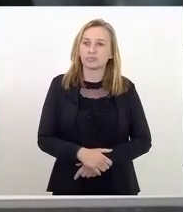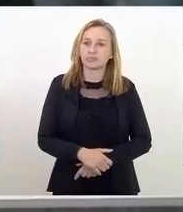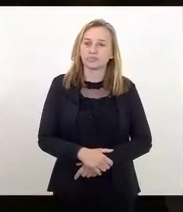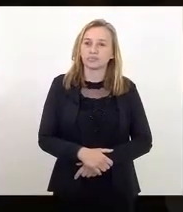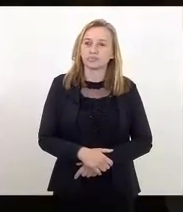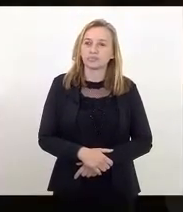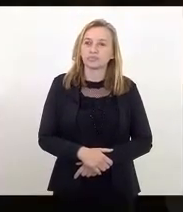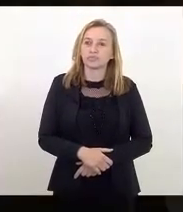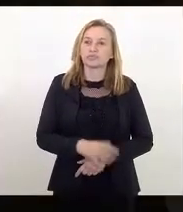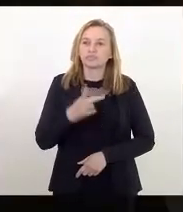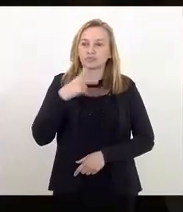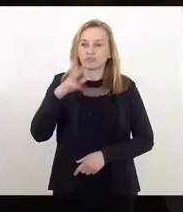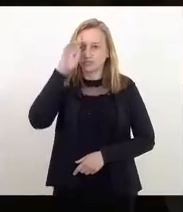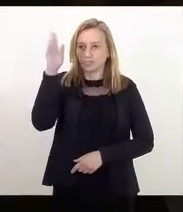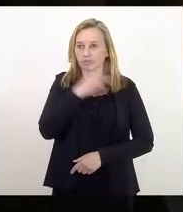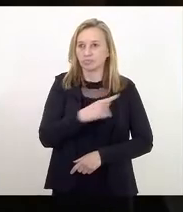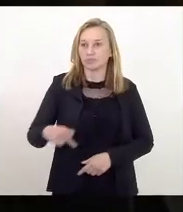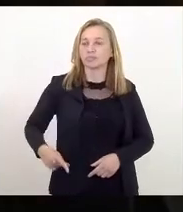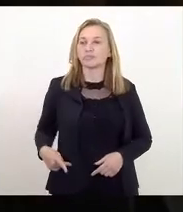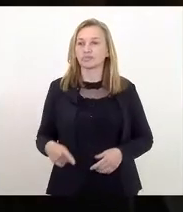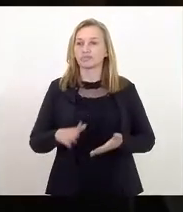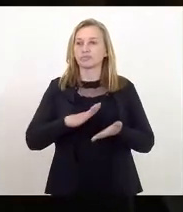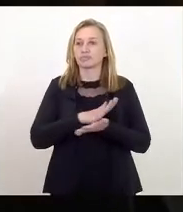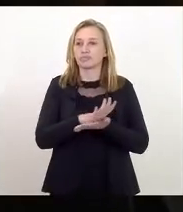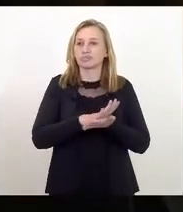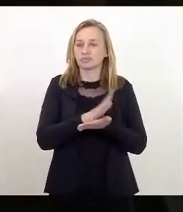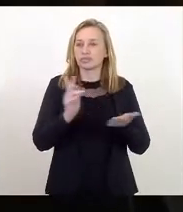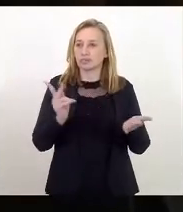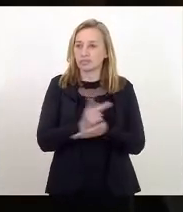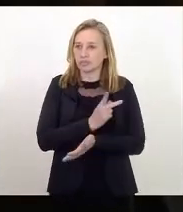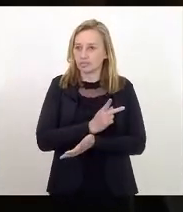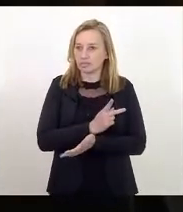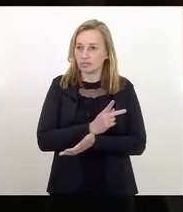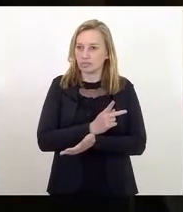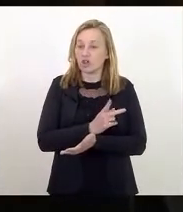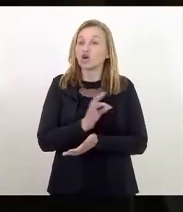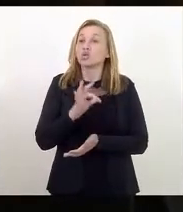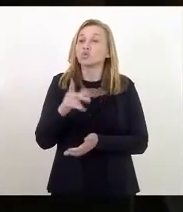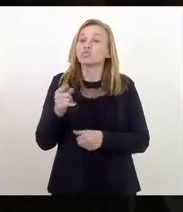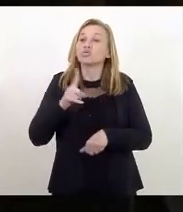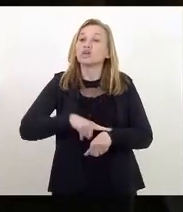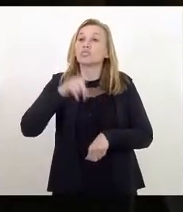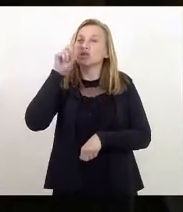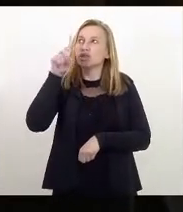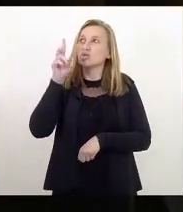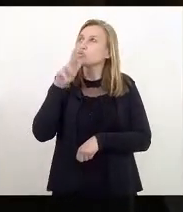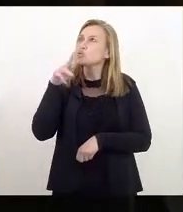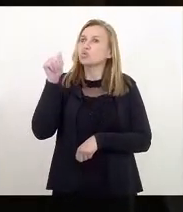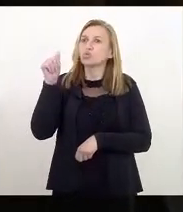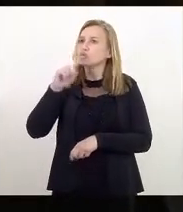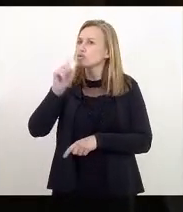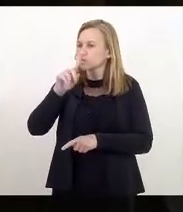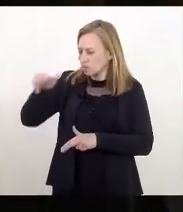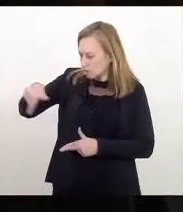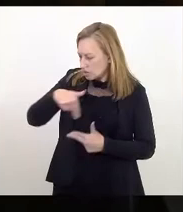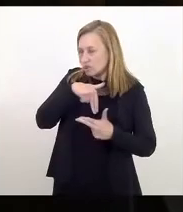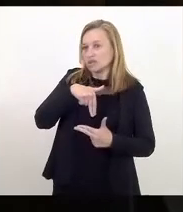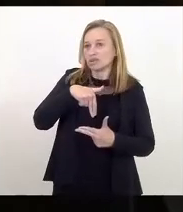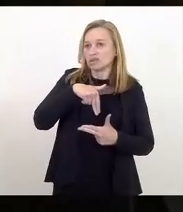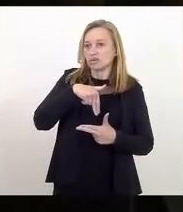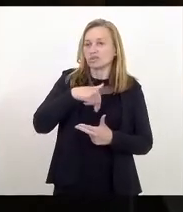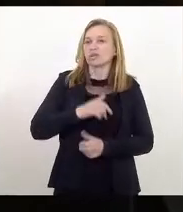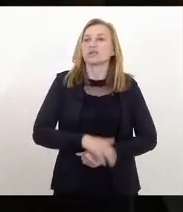Eu costumo dizer, presidente, que nada nessa vida é por acaso, né? Tudo é o tempo de Deus. Eu não tinha subido ainda nessa tribuna